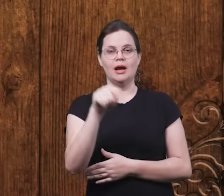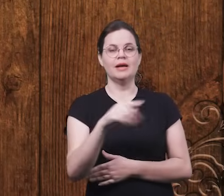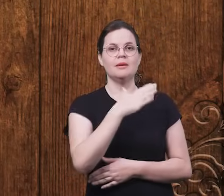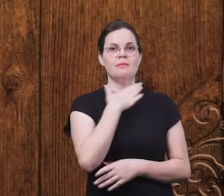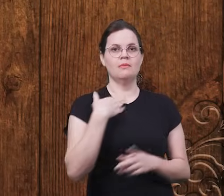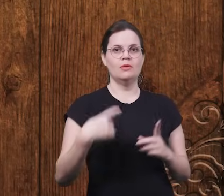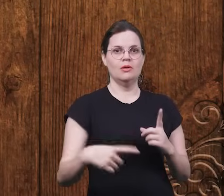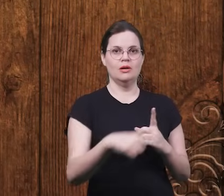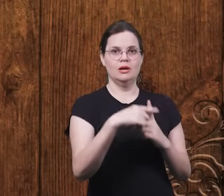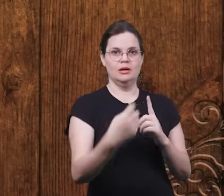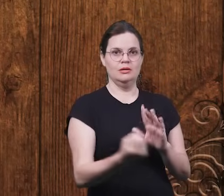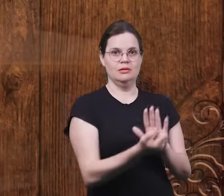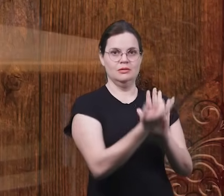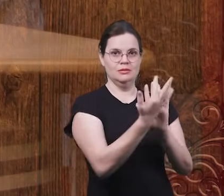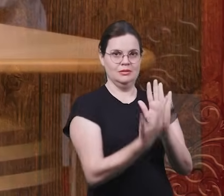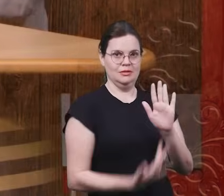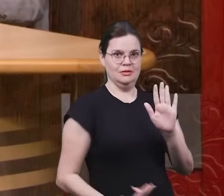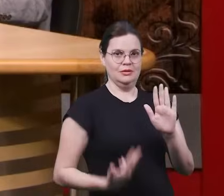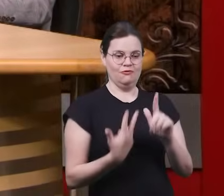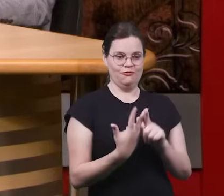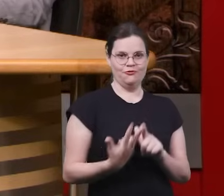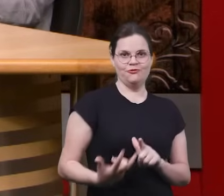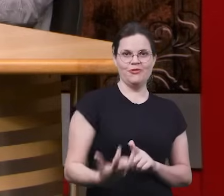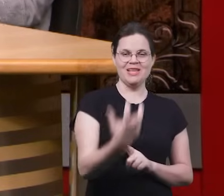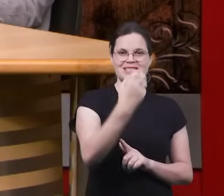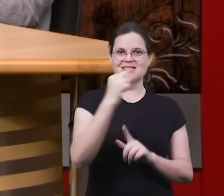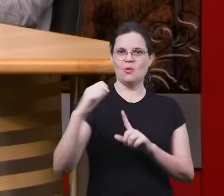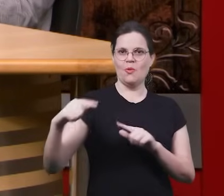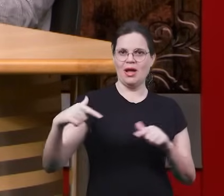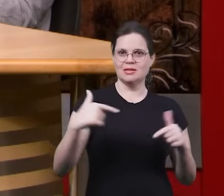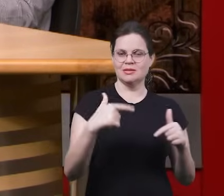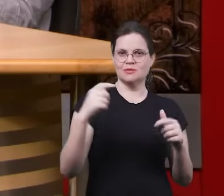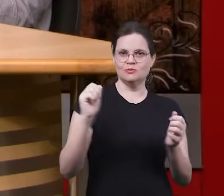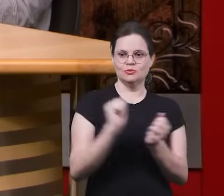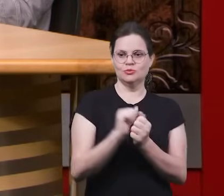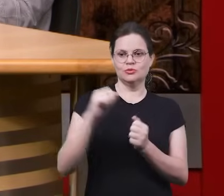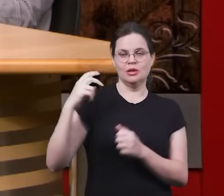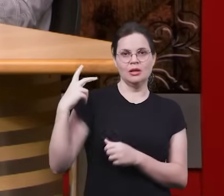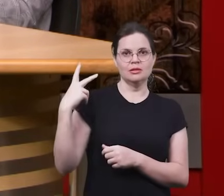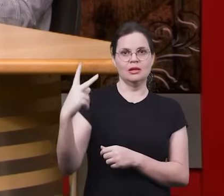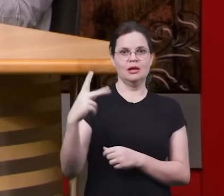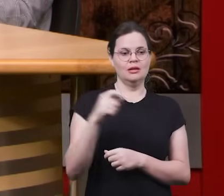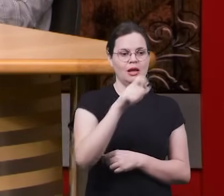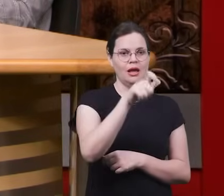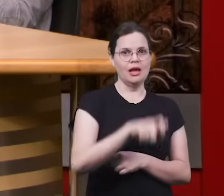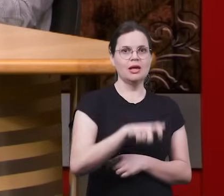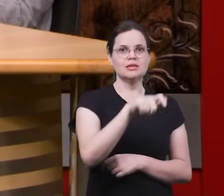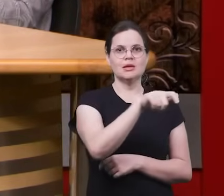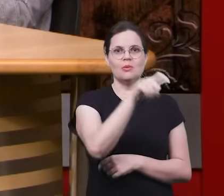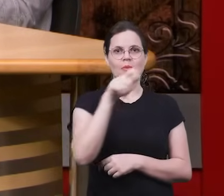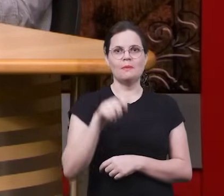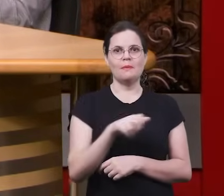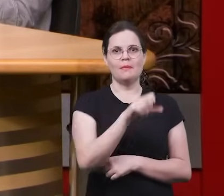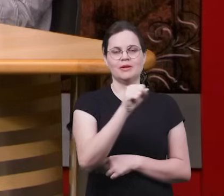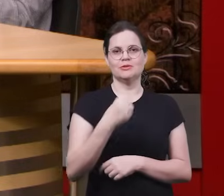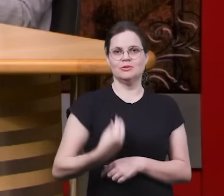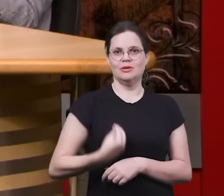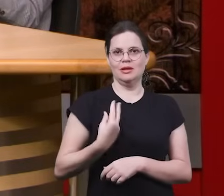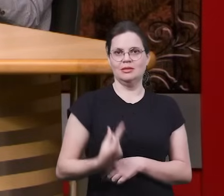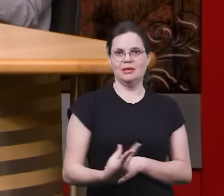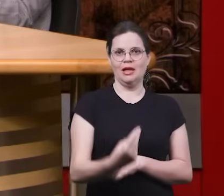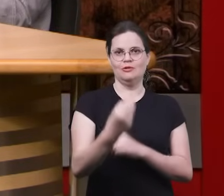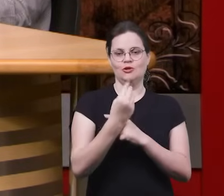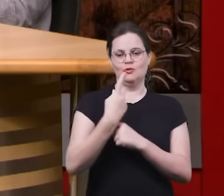das ovelhas. Então ele claro, toda a figura do pastor no Novo Testamento é a dele, né? A